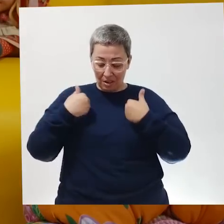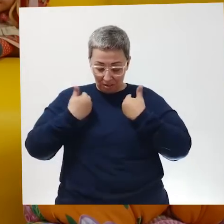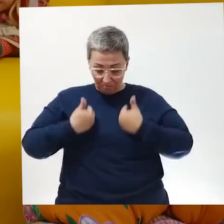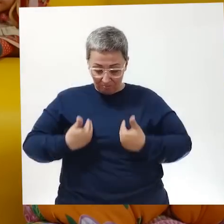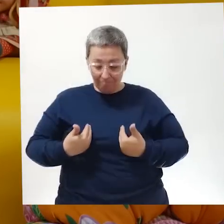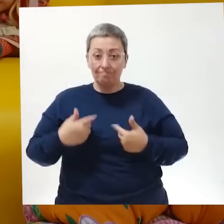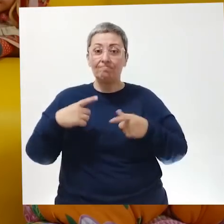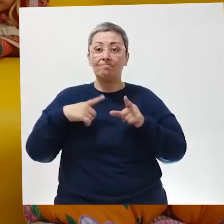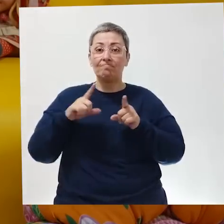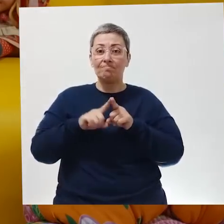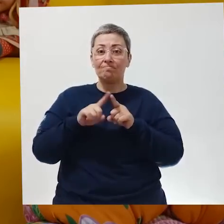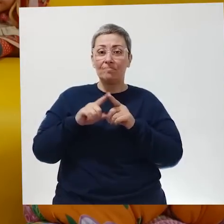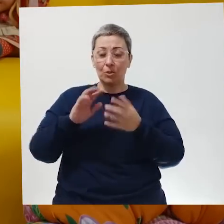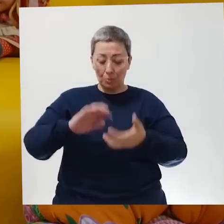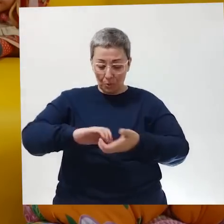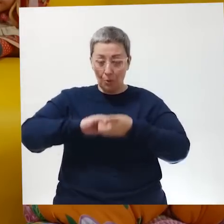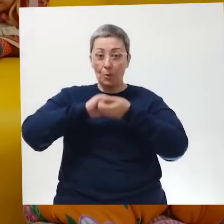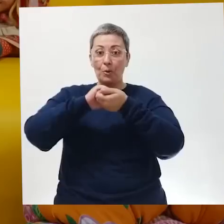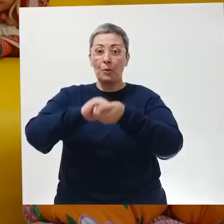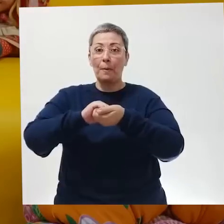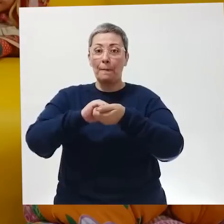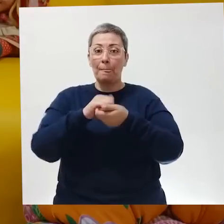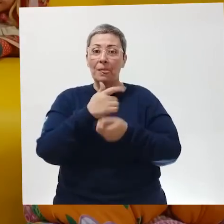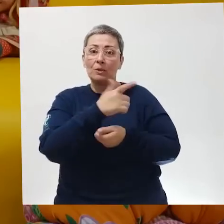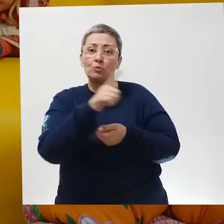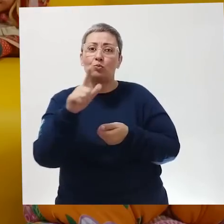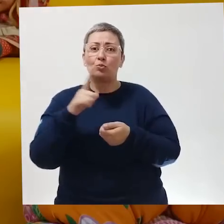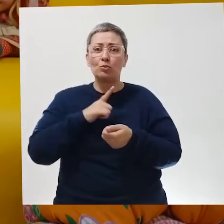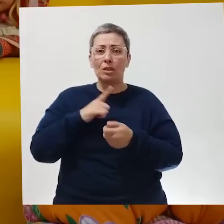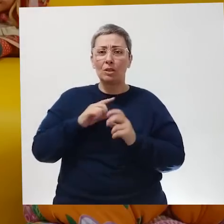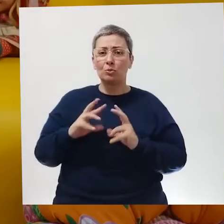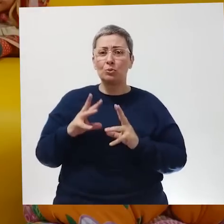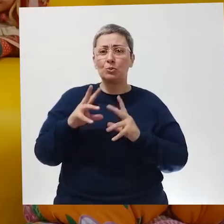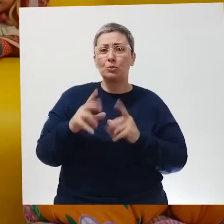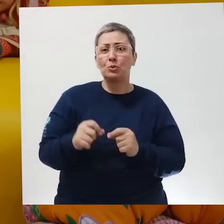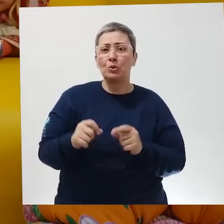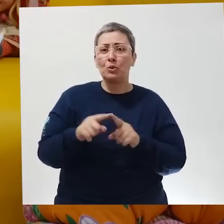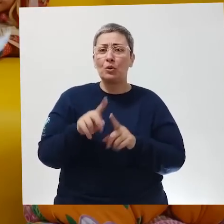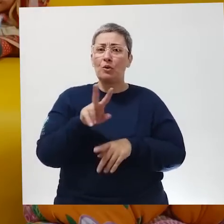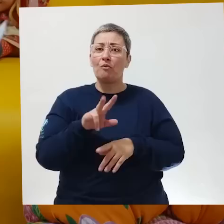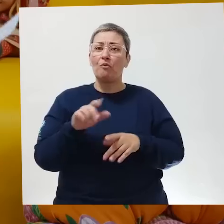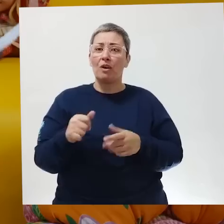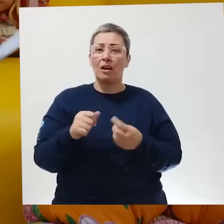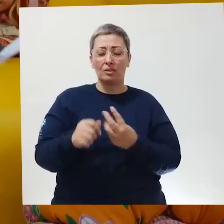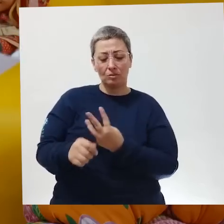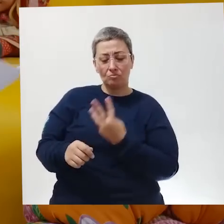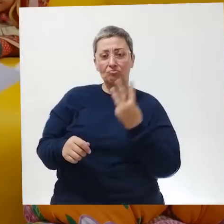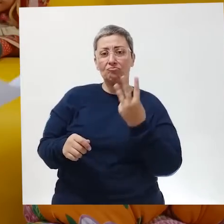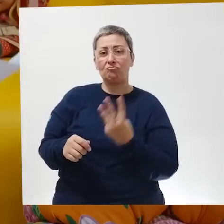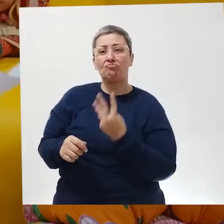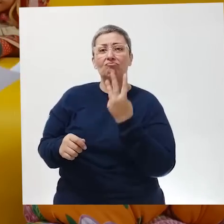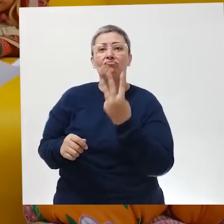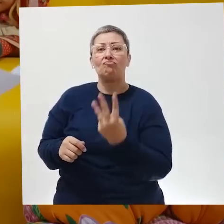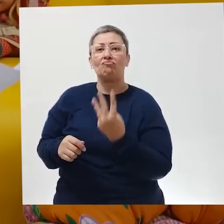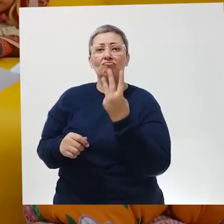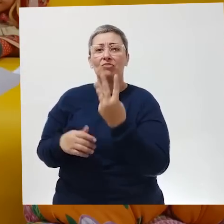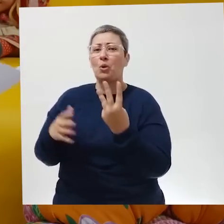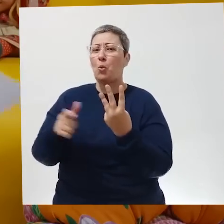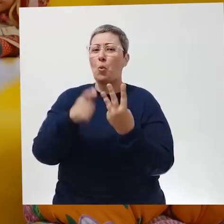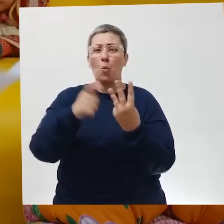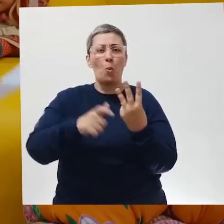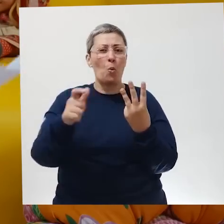vivo, dá-me uma mão a mim e outra a tudo que existe. E assim vamos as três, pelo caminho que